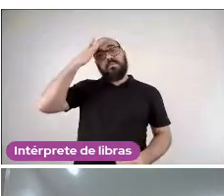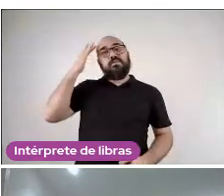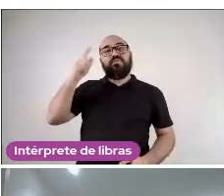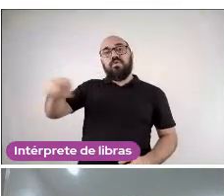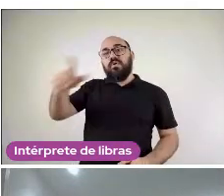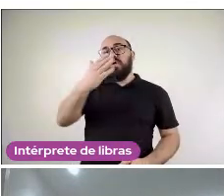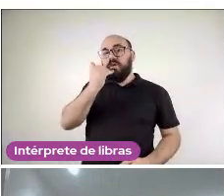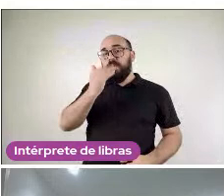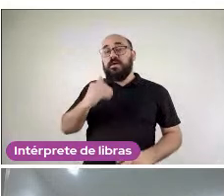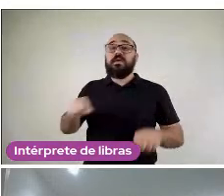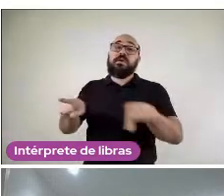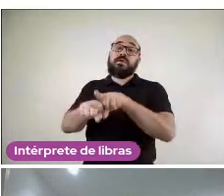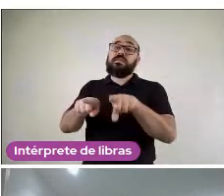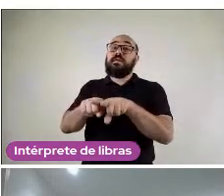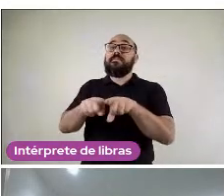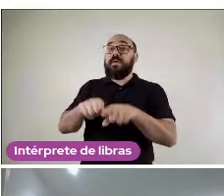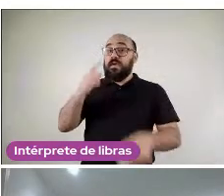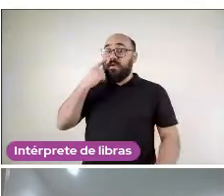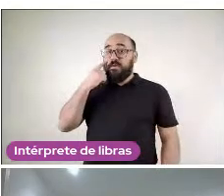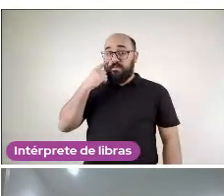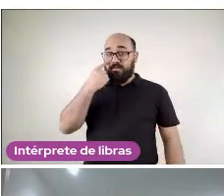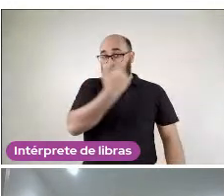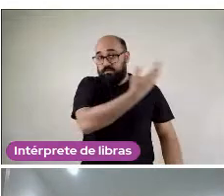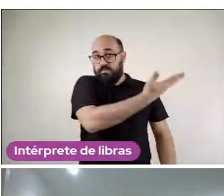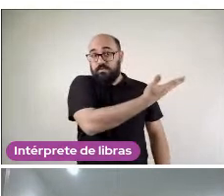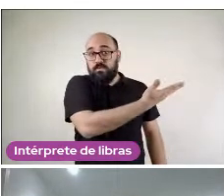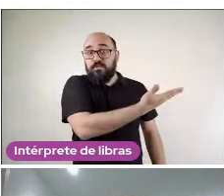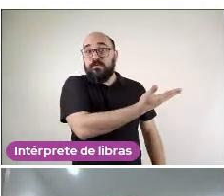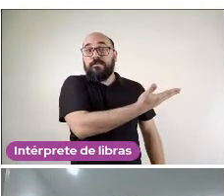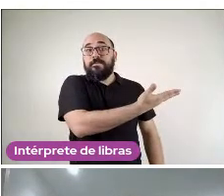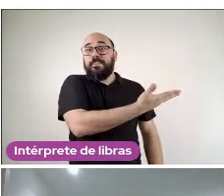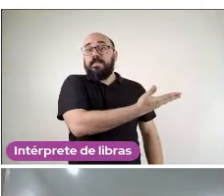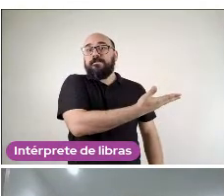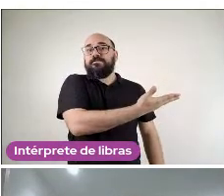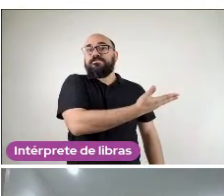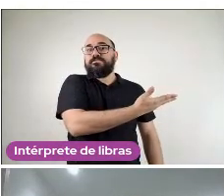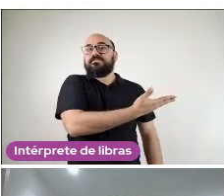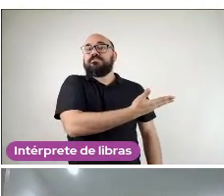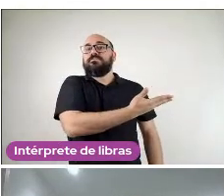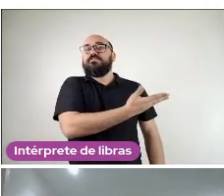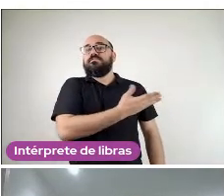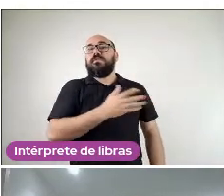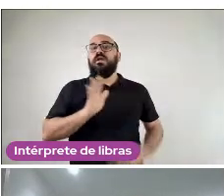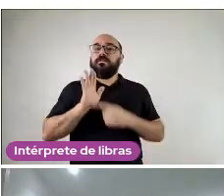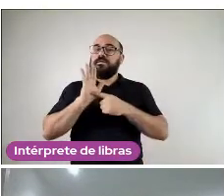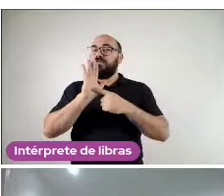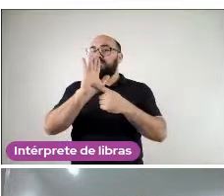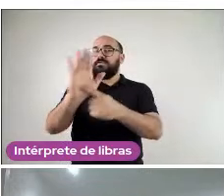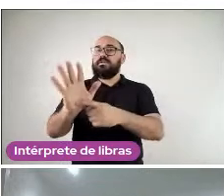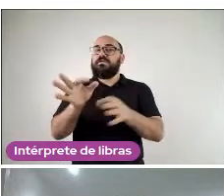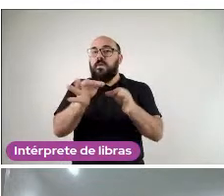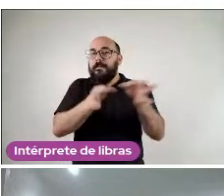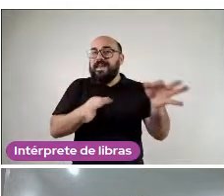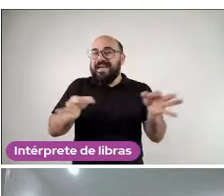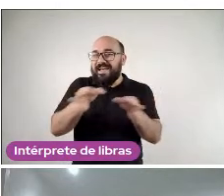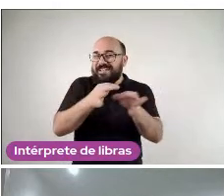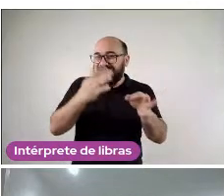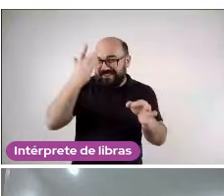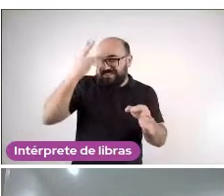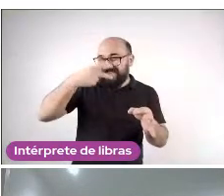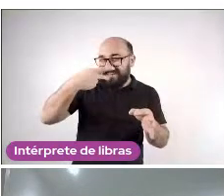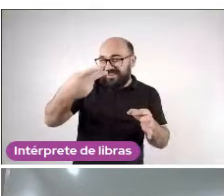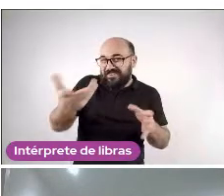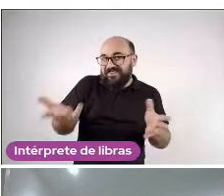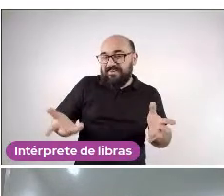a zona pelágica costeira, então aqui representando o plâncton da Gleice, que estava participando na mesa anterior, né? A gente